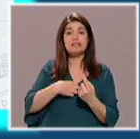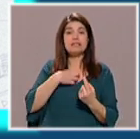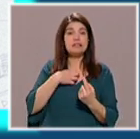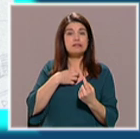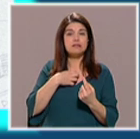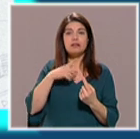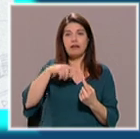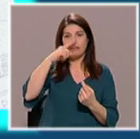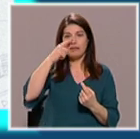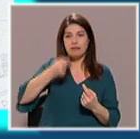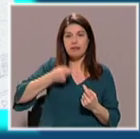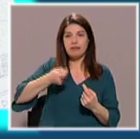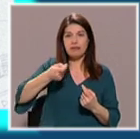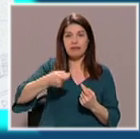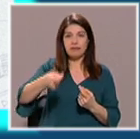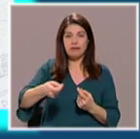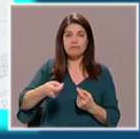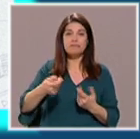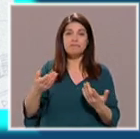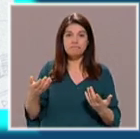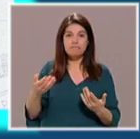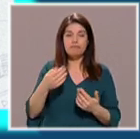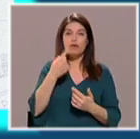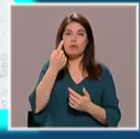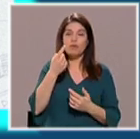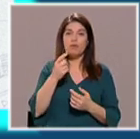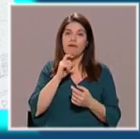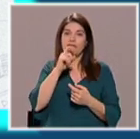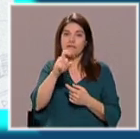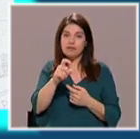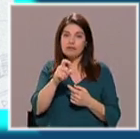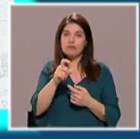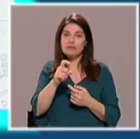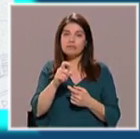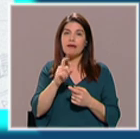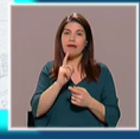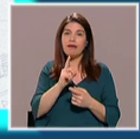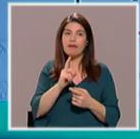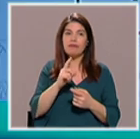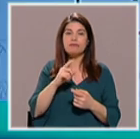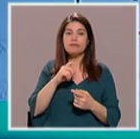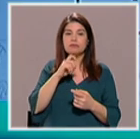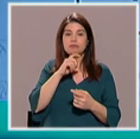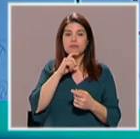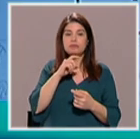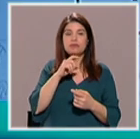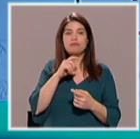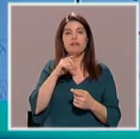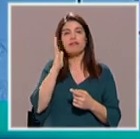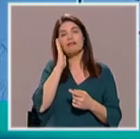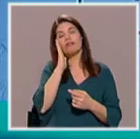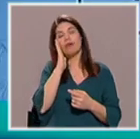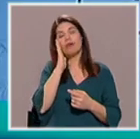se urinar frequentemente e, não sei se sabem, um dos sinais pode ser voltar a urinar na cama.